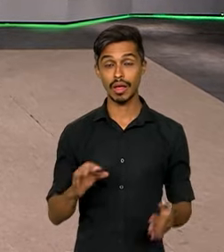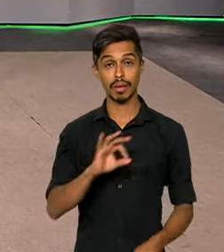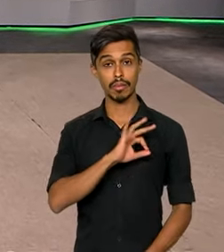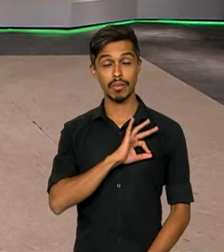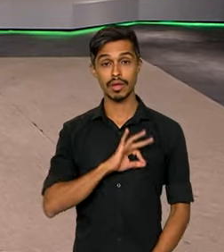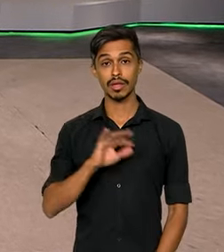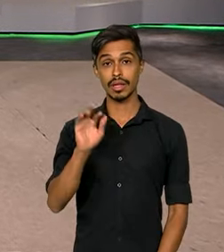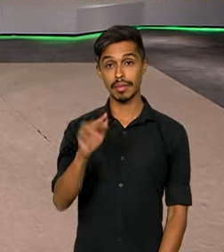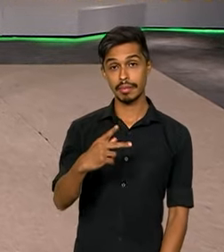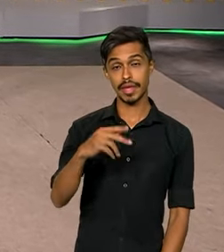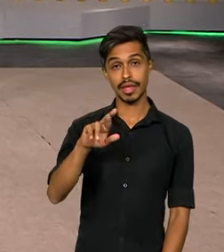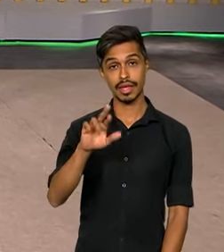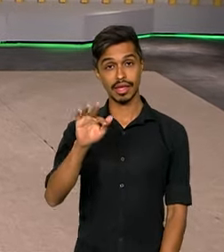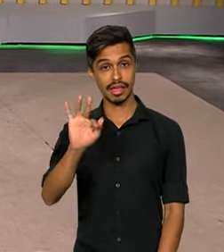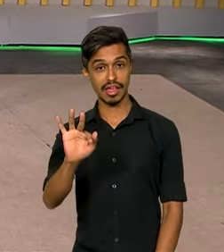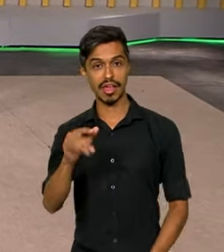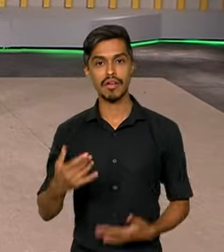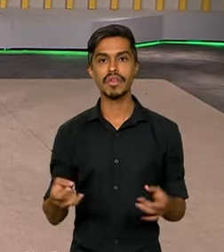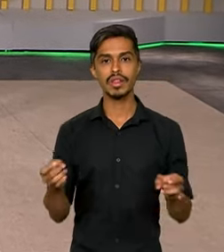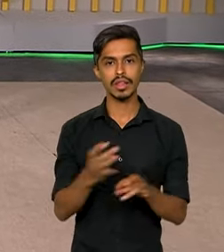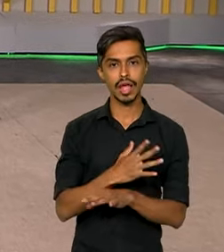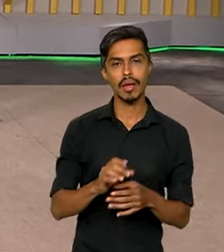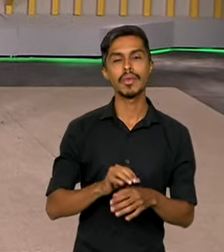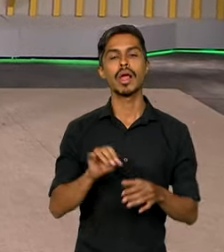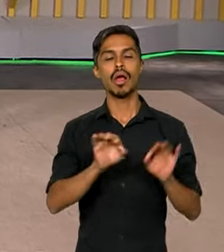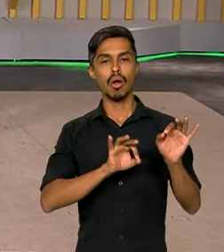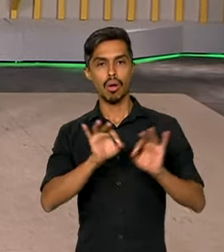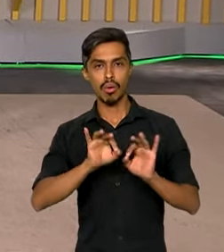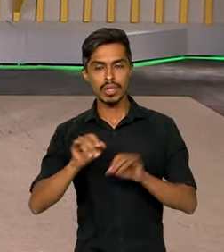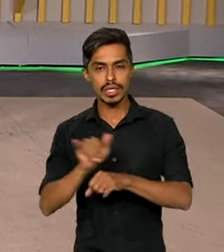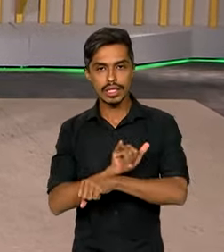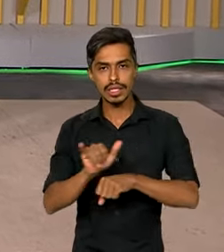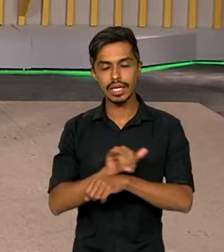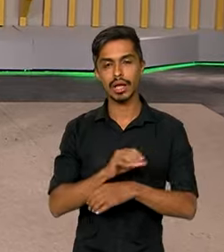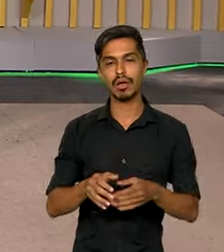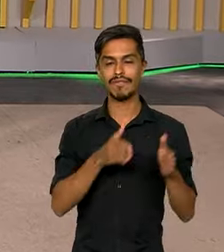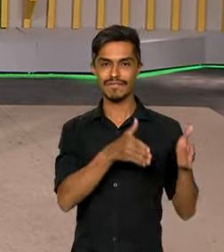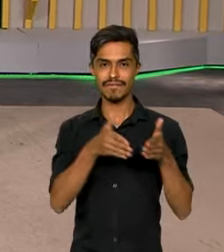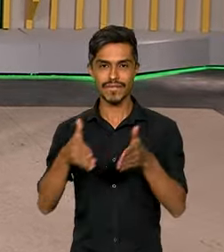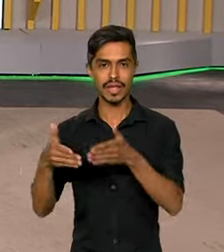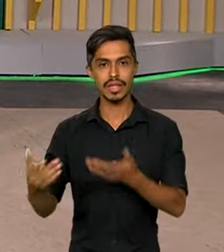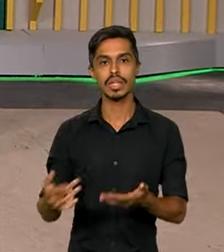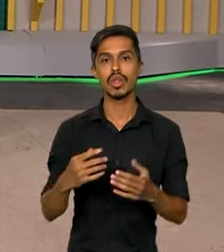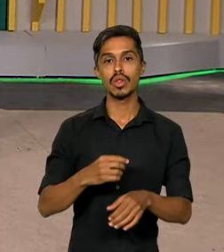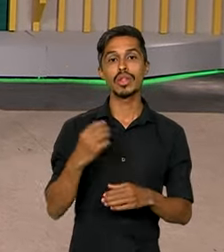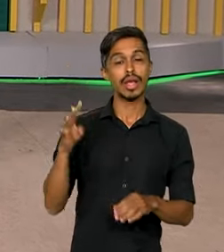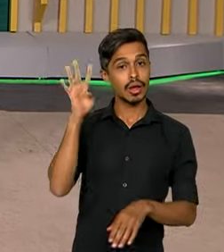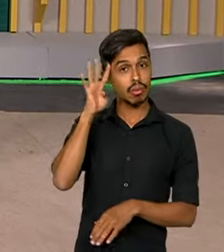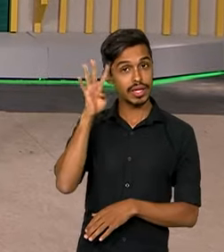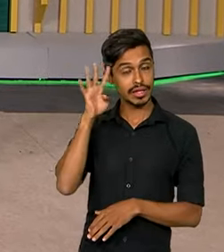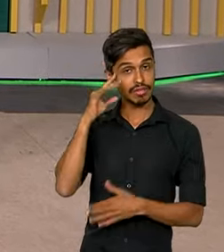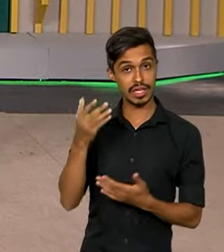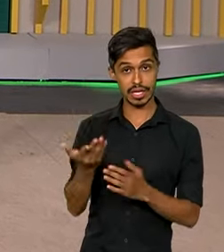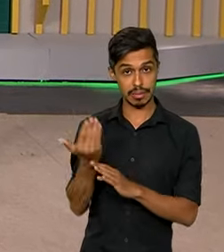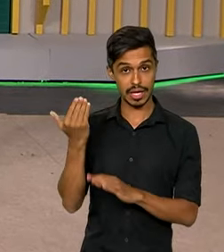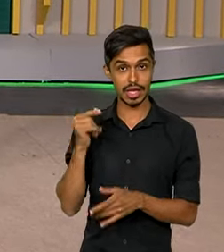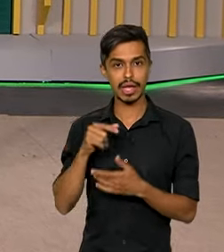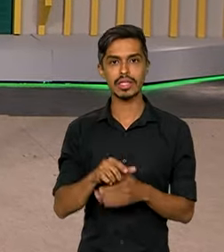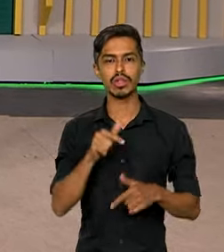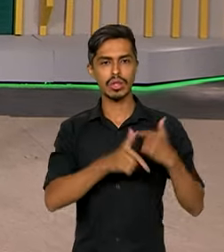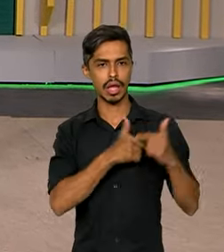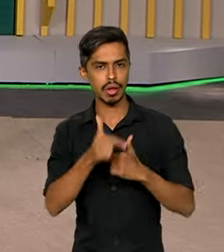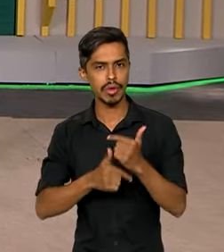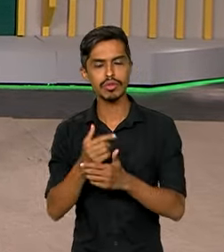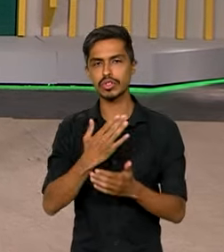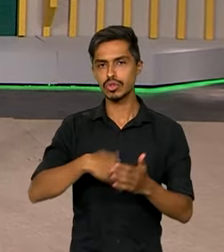A Polícia Rodoviária Federal concluiu a Operação Finados 2023. Com início na última quarta-feira, o trabalho contou em